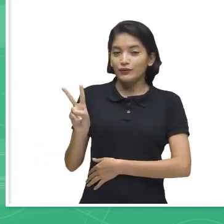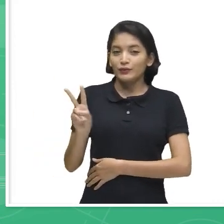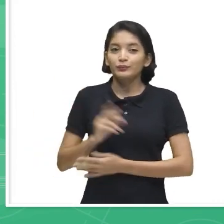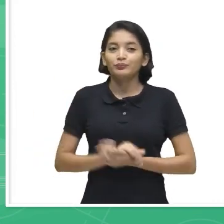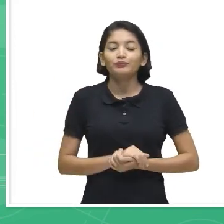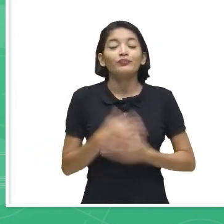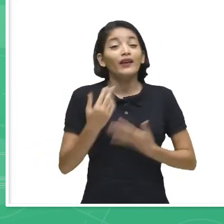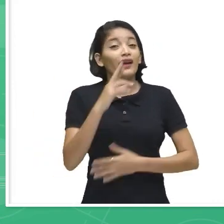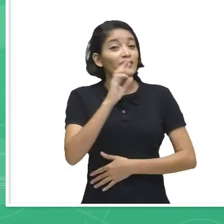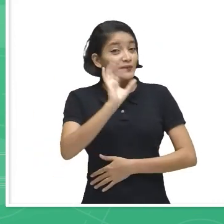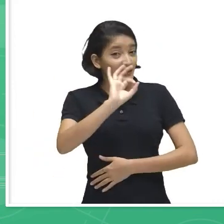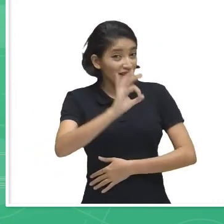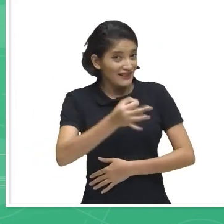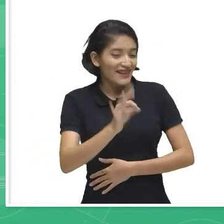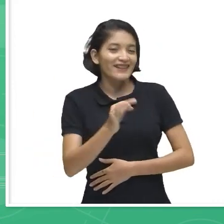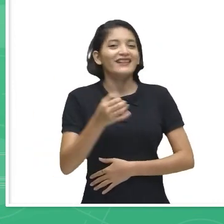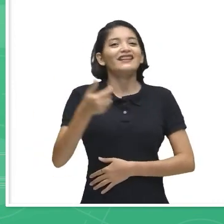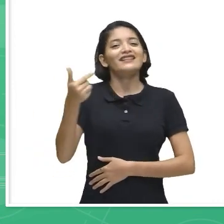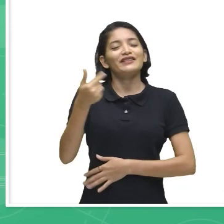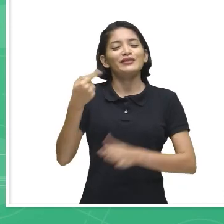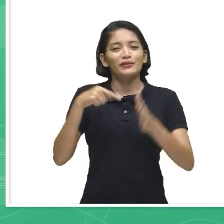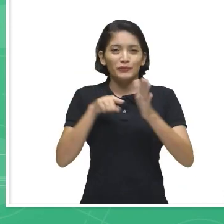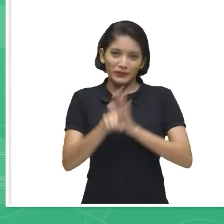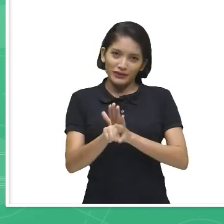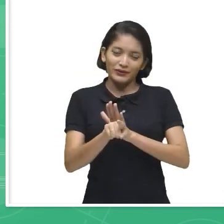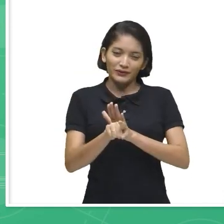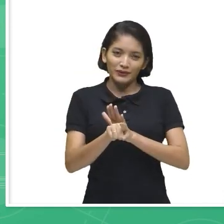Essa é a resposta da segunda questão.